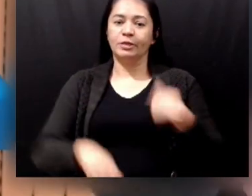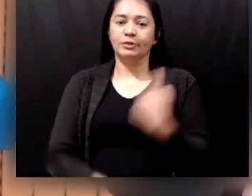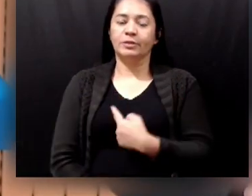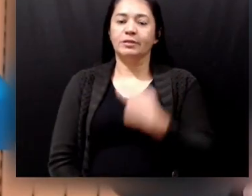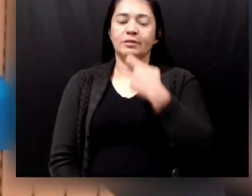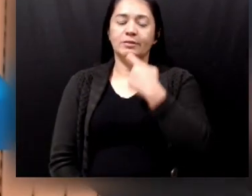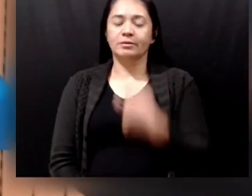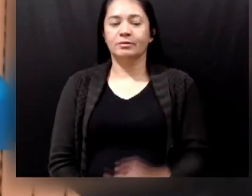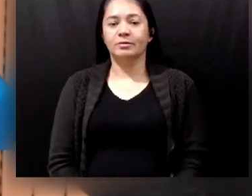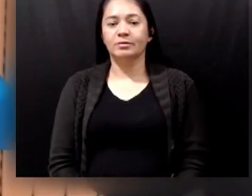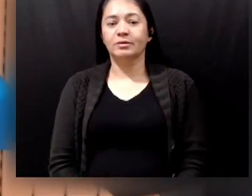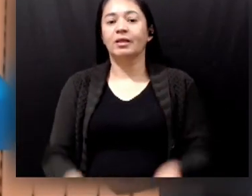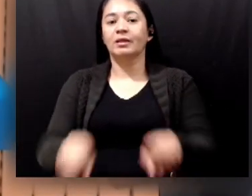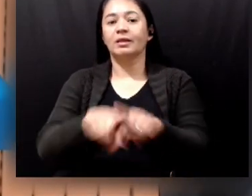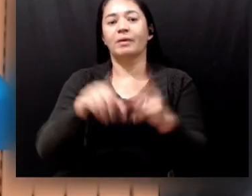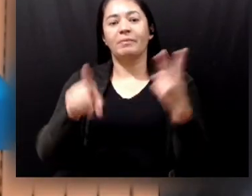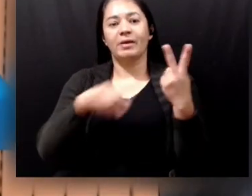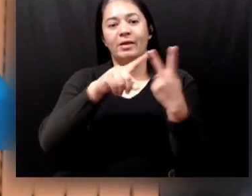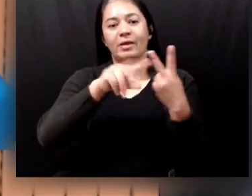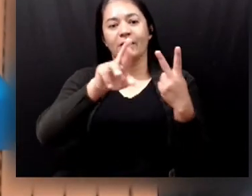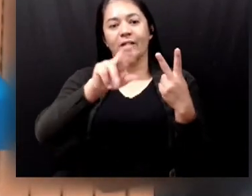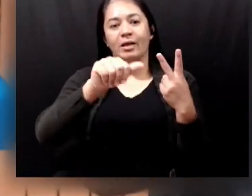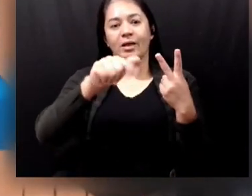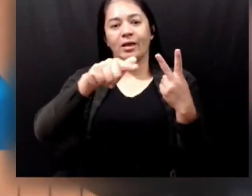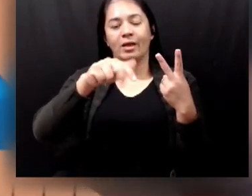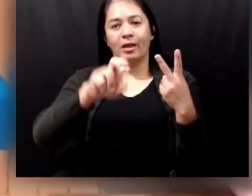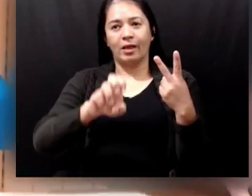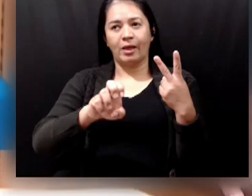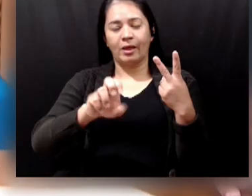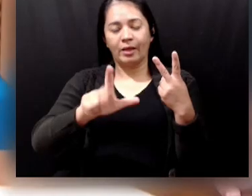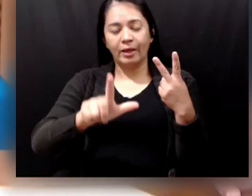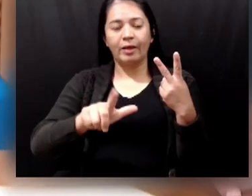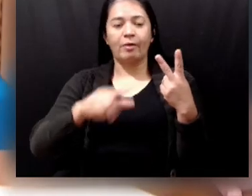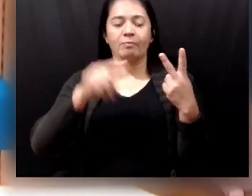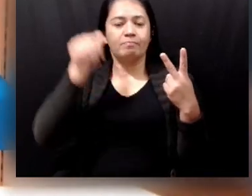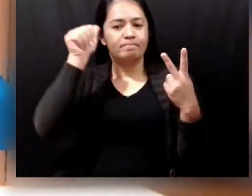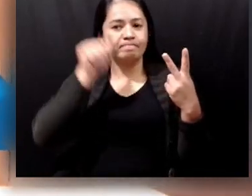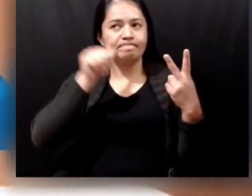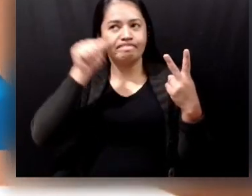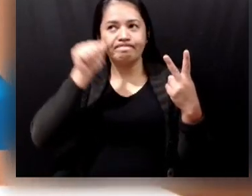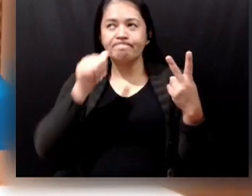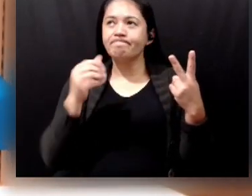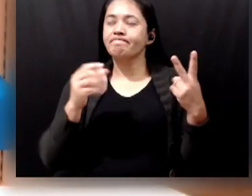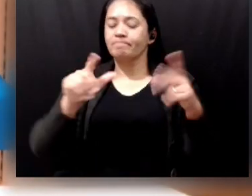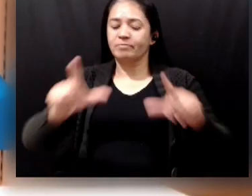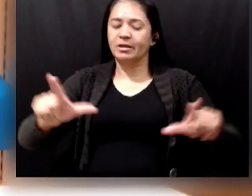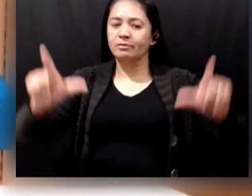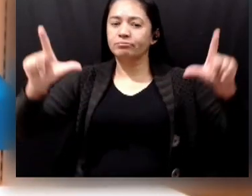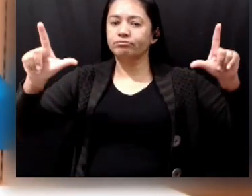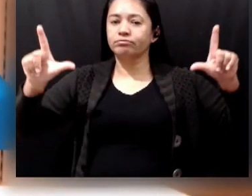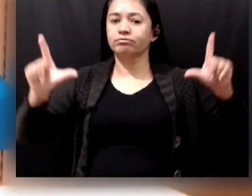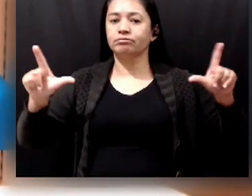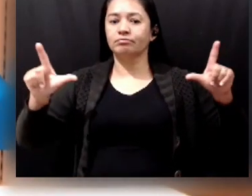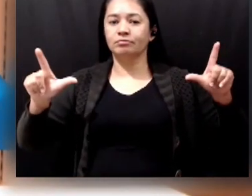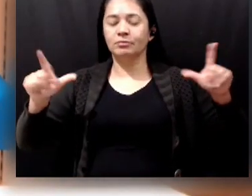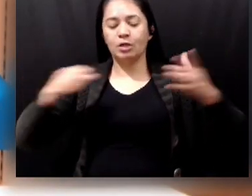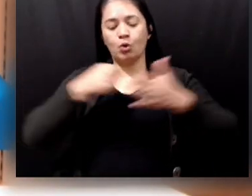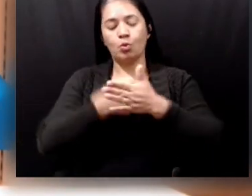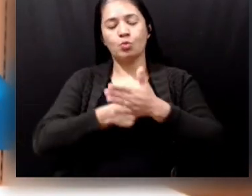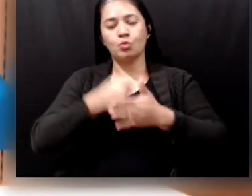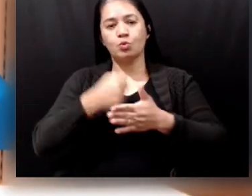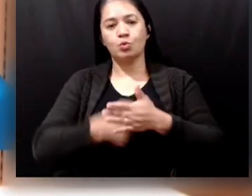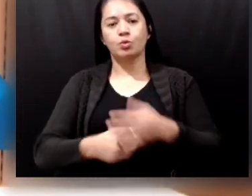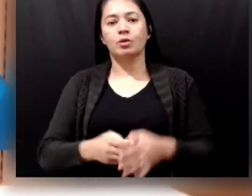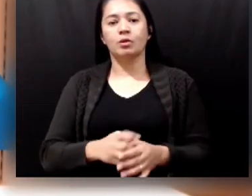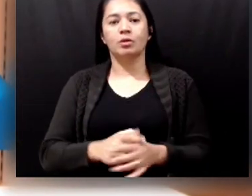Raquel Cruz Malaquias, que é uma mulher dessas que se destacam muito na luta pelos direitos